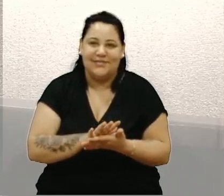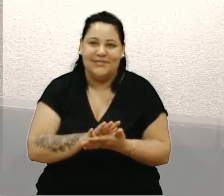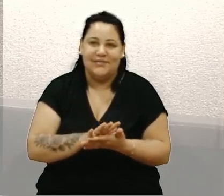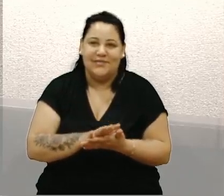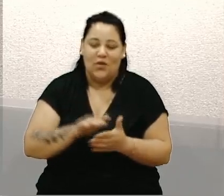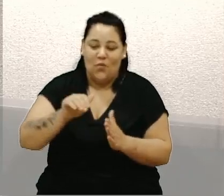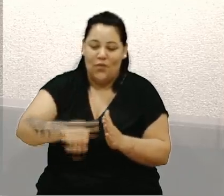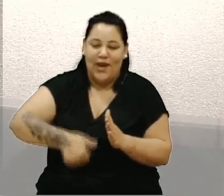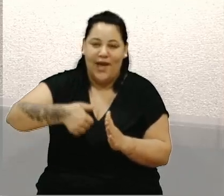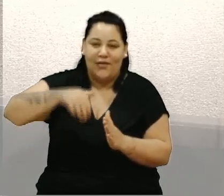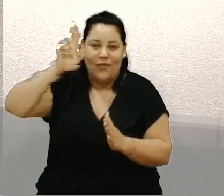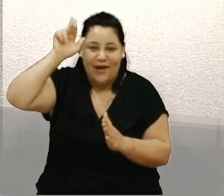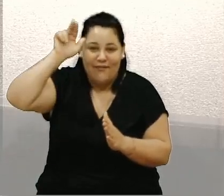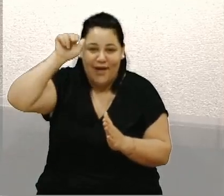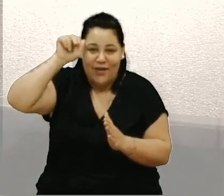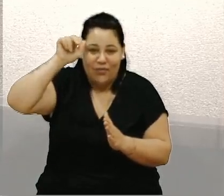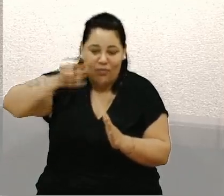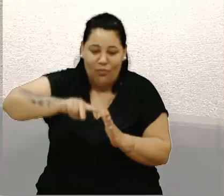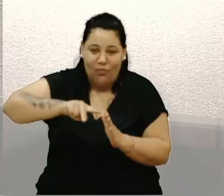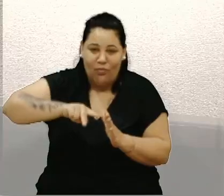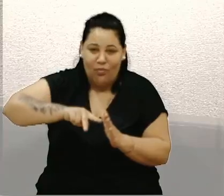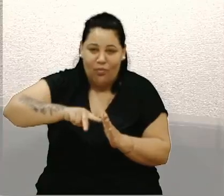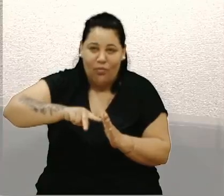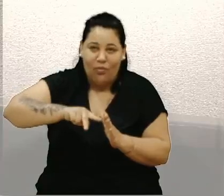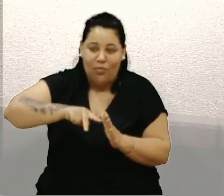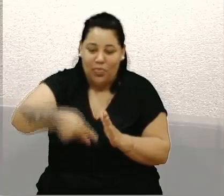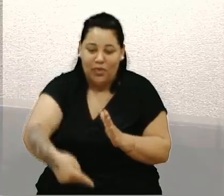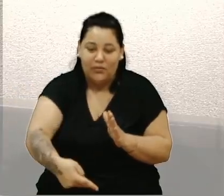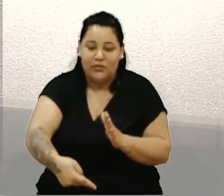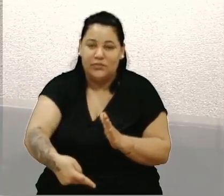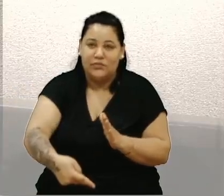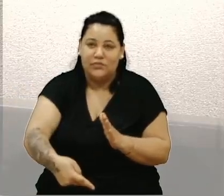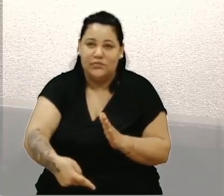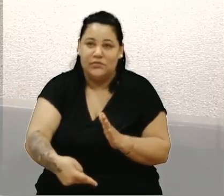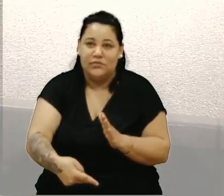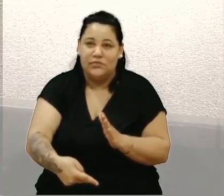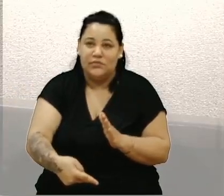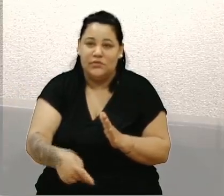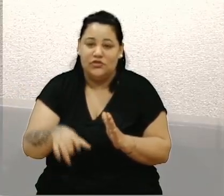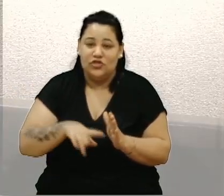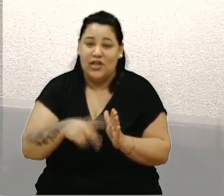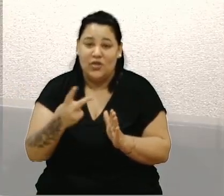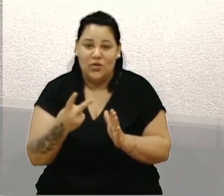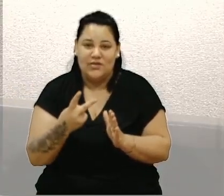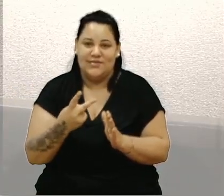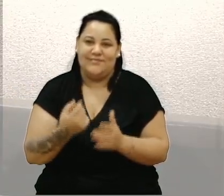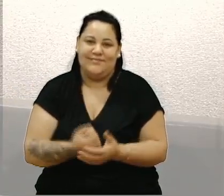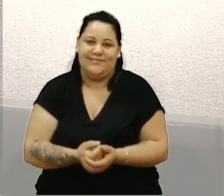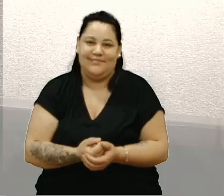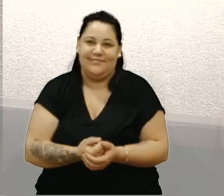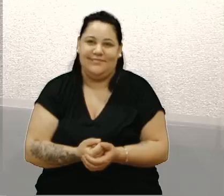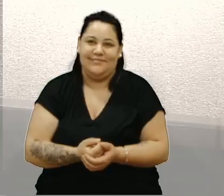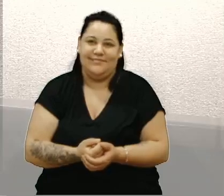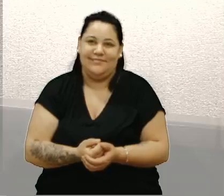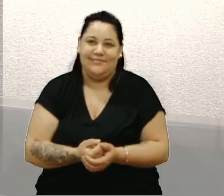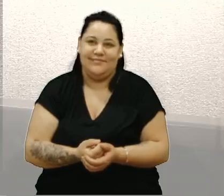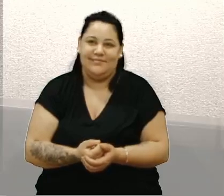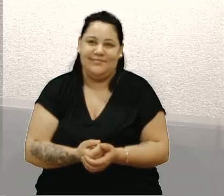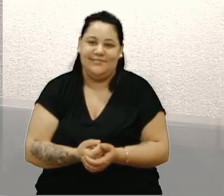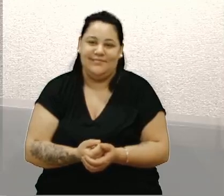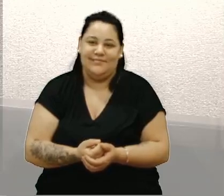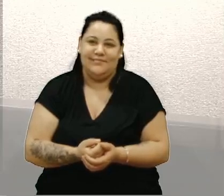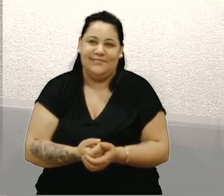cavalo caiu ontem, tinha mais um buraco logo à frente, pensei que caiu no segundo buraco, não era nem no primeiro, né? E caiu no buraco. Então são